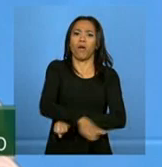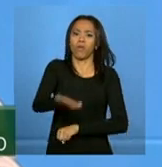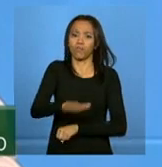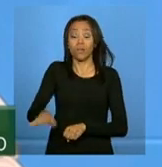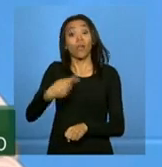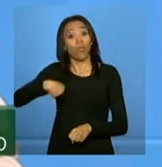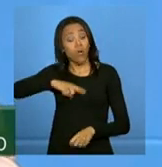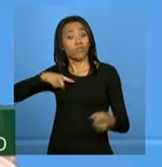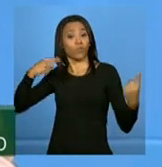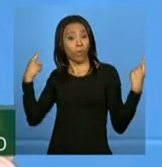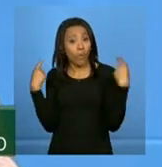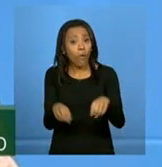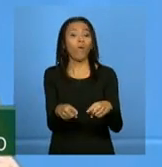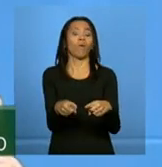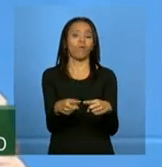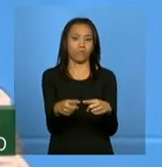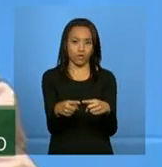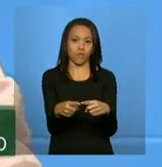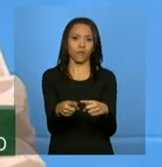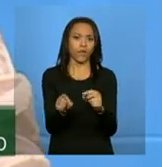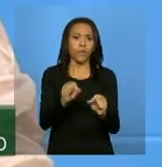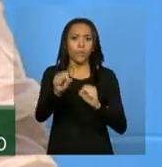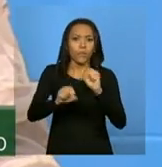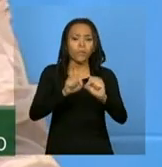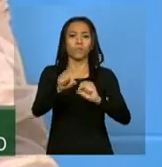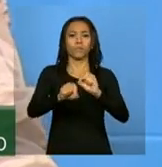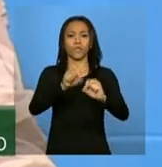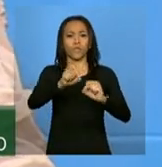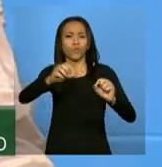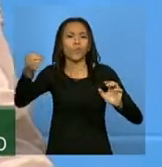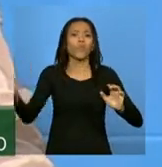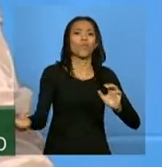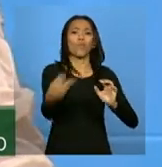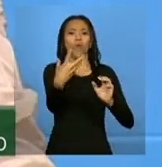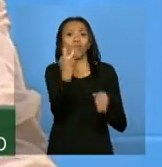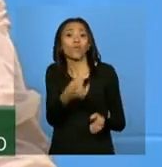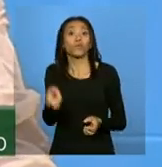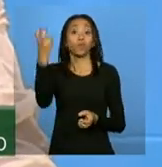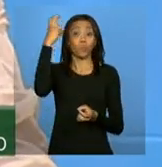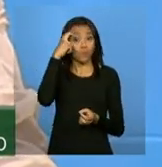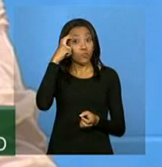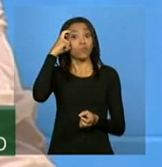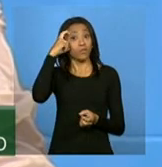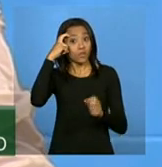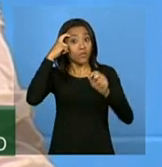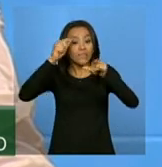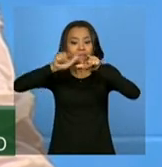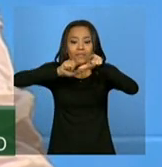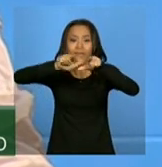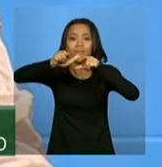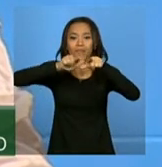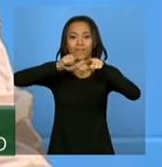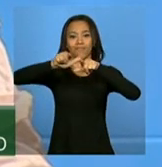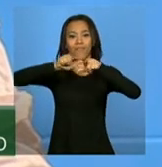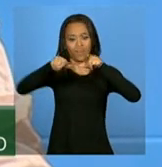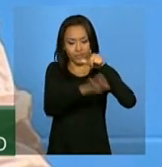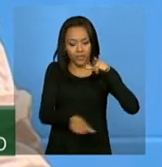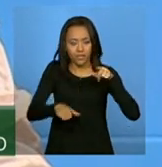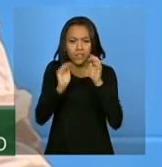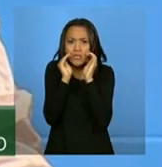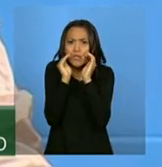lutando contra a questão do estabelecimento de uma nova cultura de trabalho, que as crianças sejam